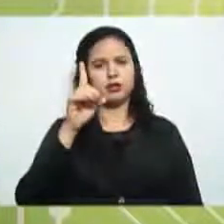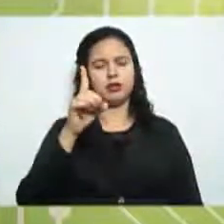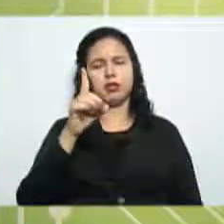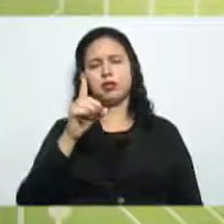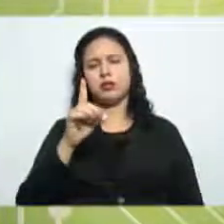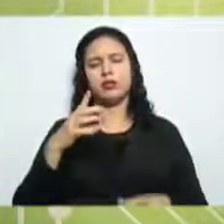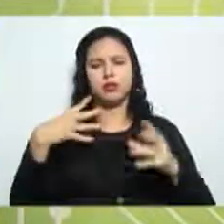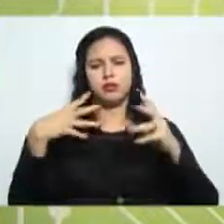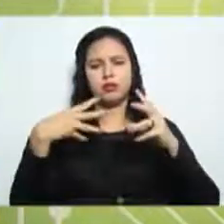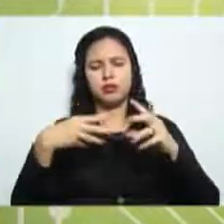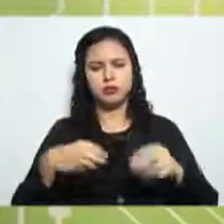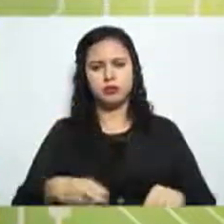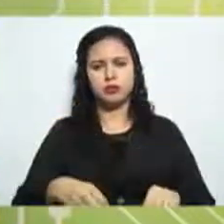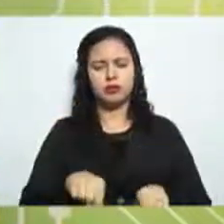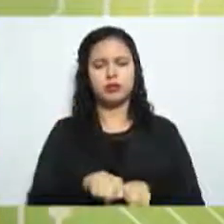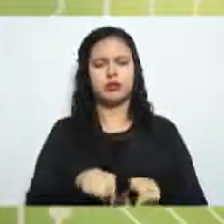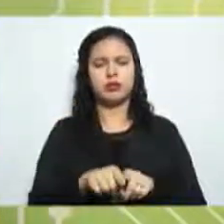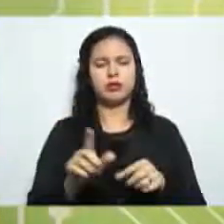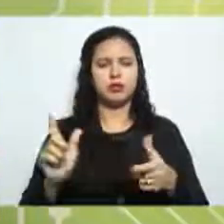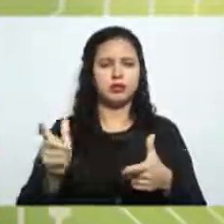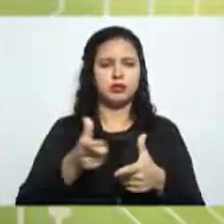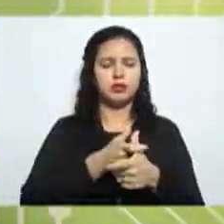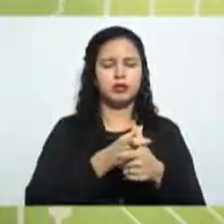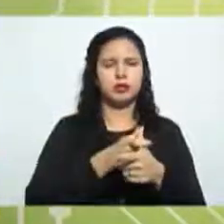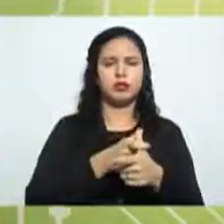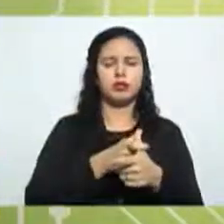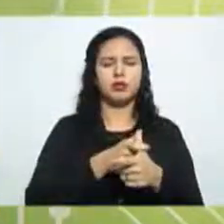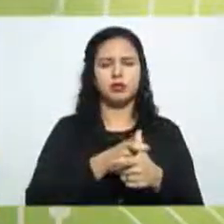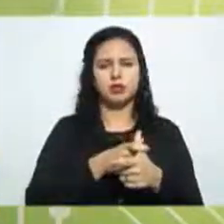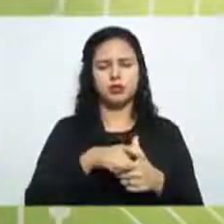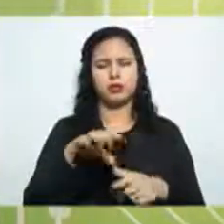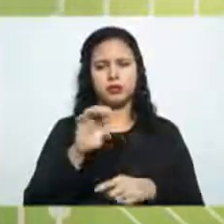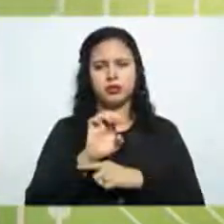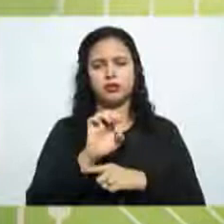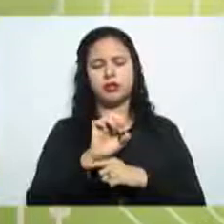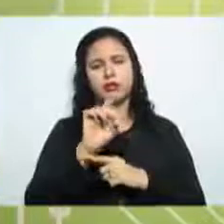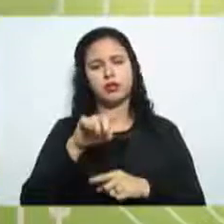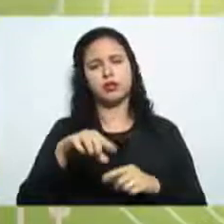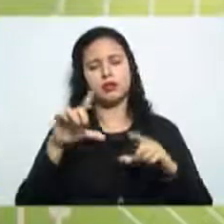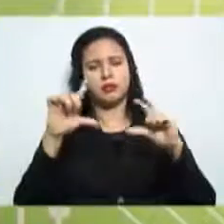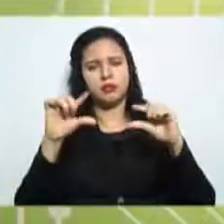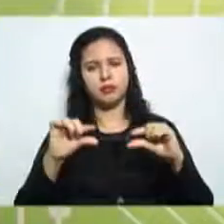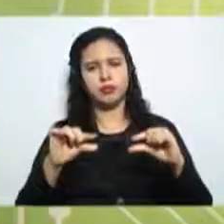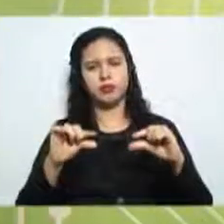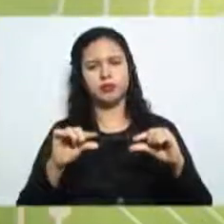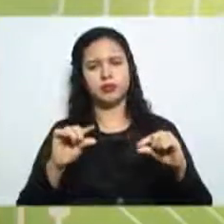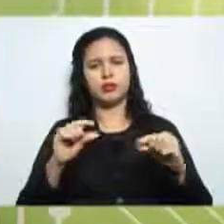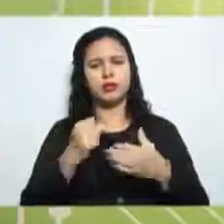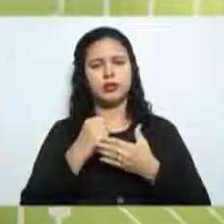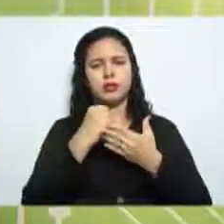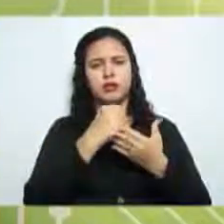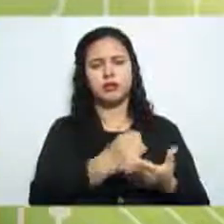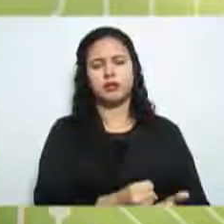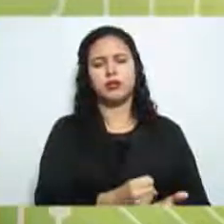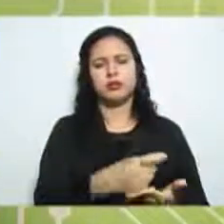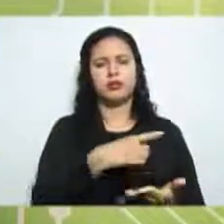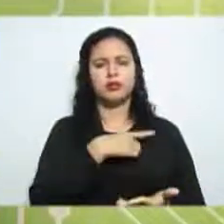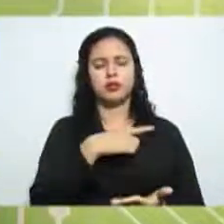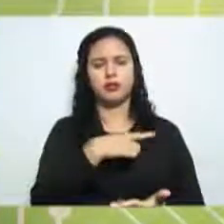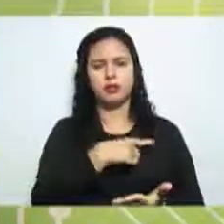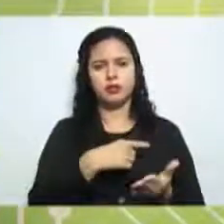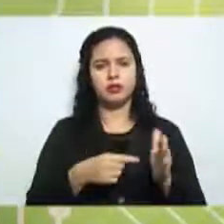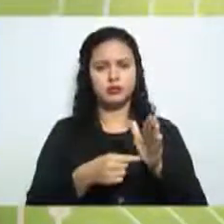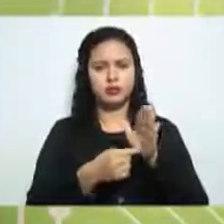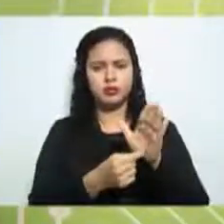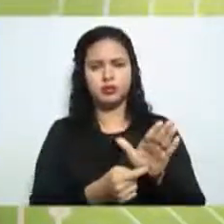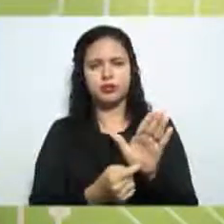e a nossa dívida pública estadual é uma dívida pequena. Tudo isso são fatores que ajudam a gente a ter como